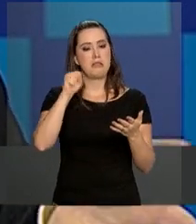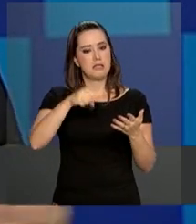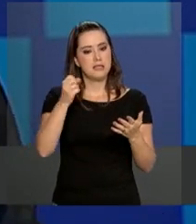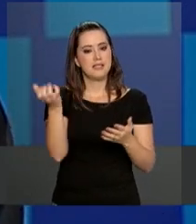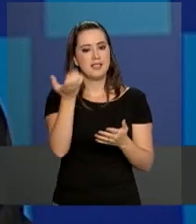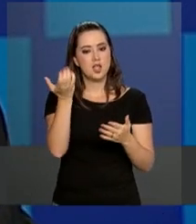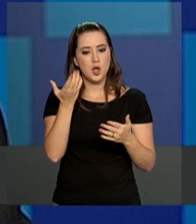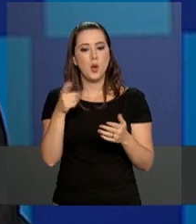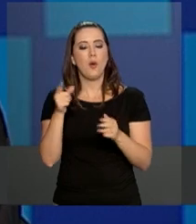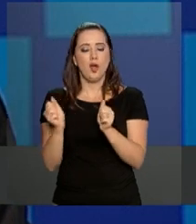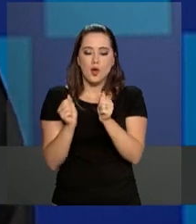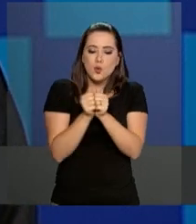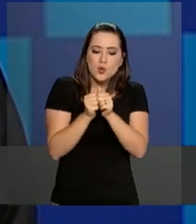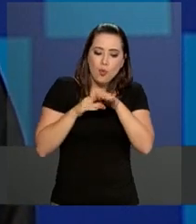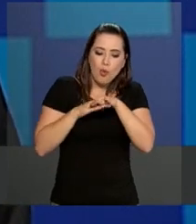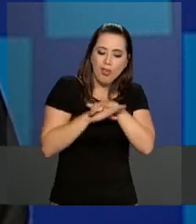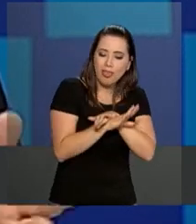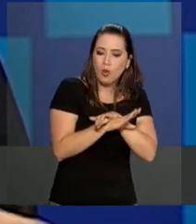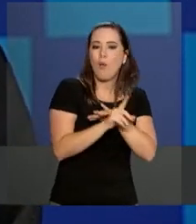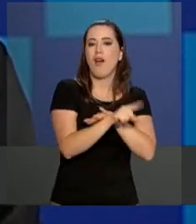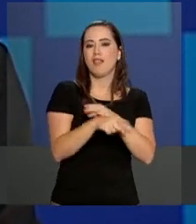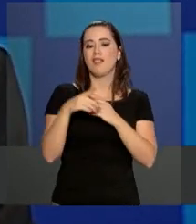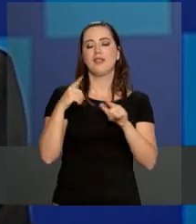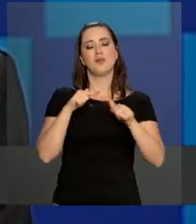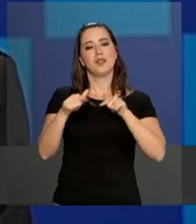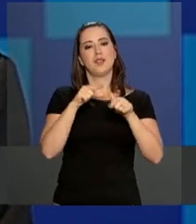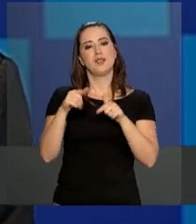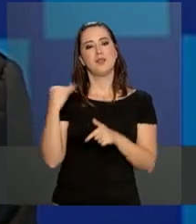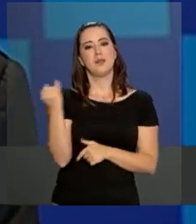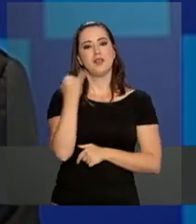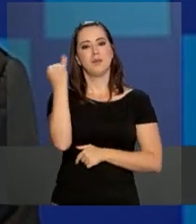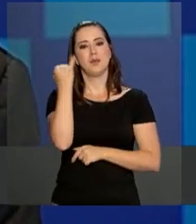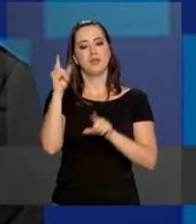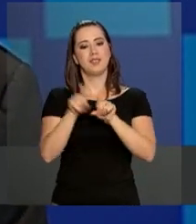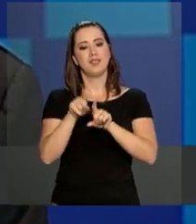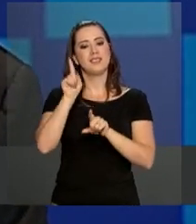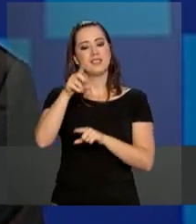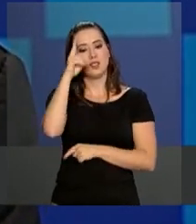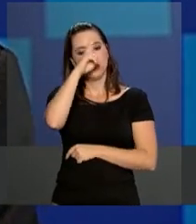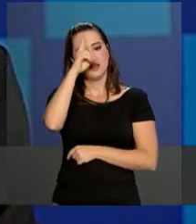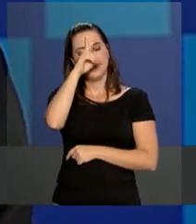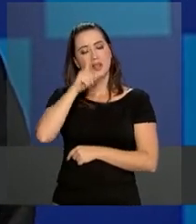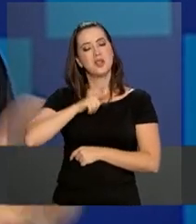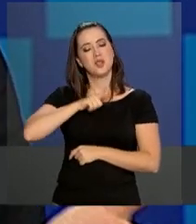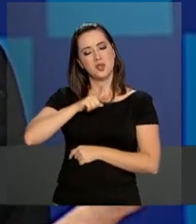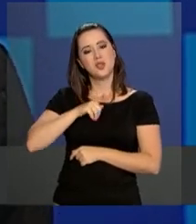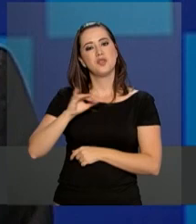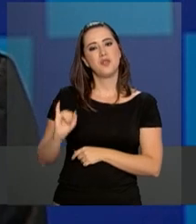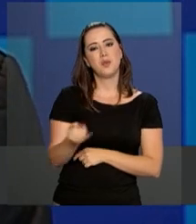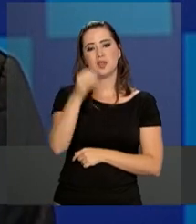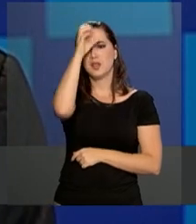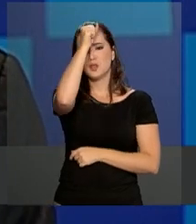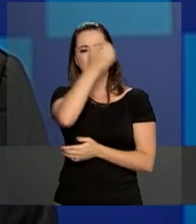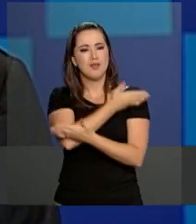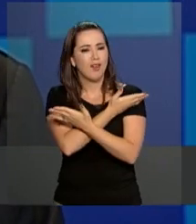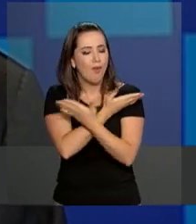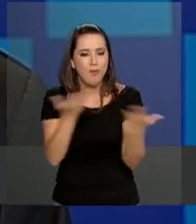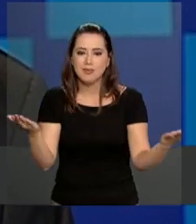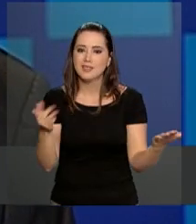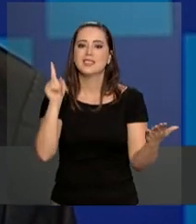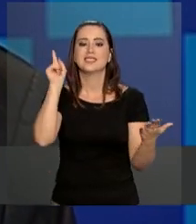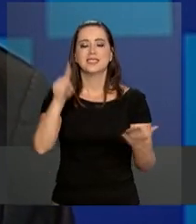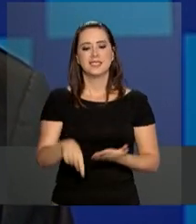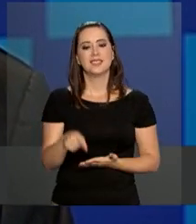eu quero guardar de recordação porque eu acho um trabalho brilhante lembrar é que eu tive a oportunidade de aprender com todos os senhores e